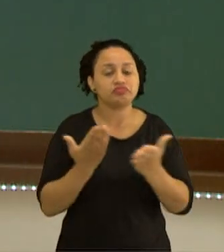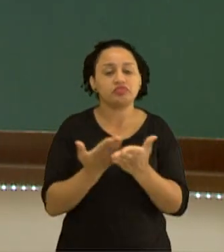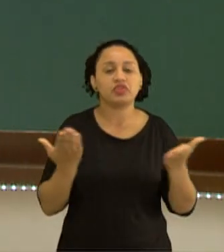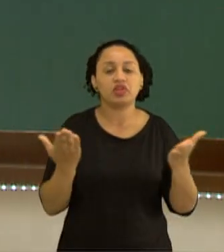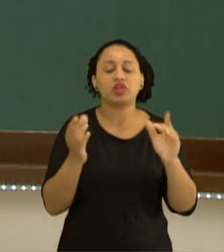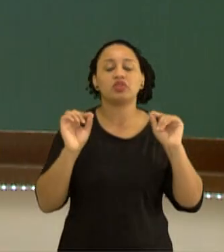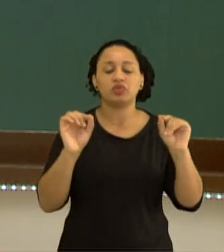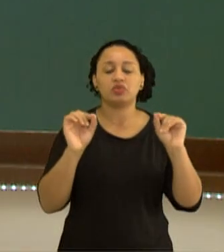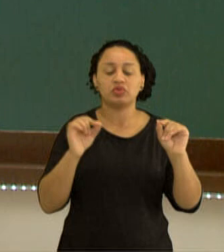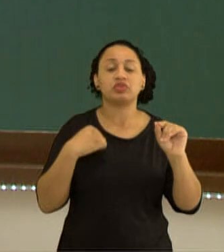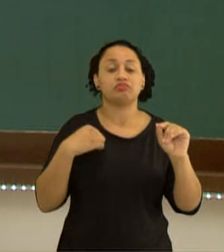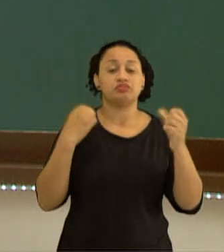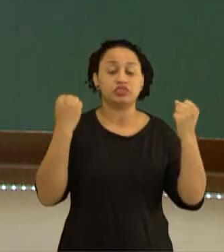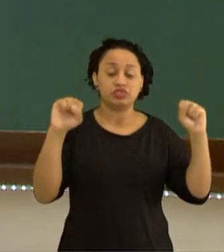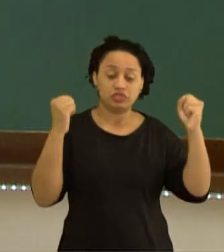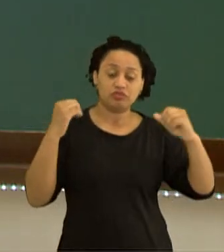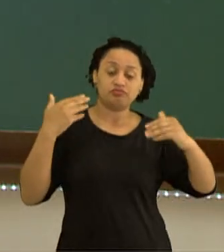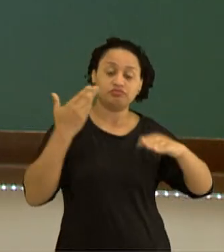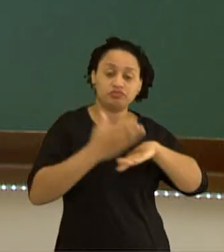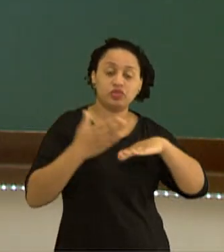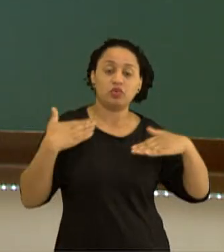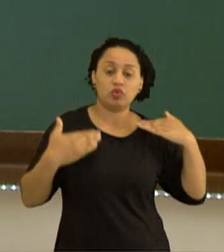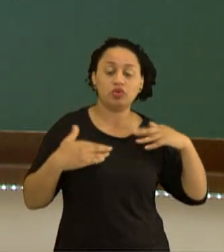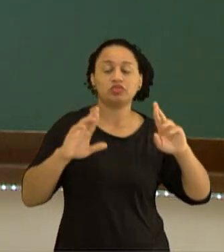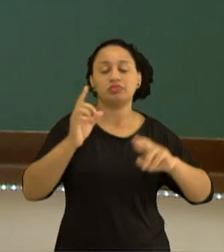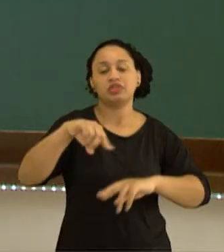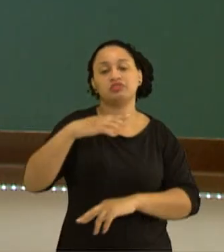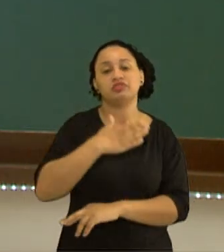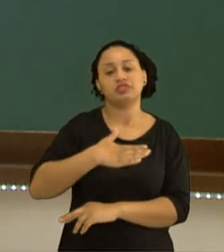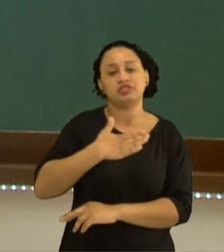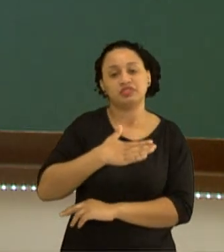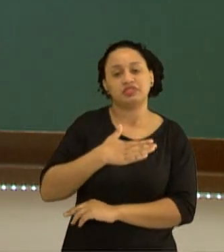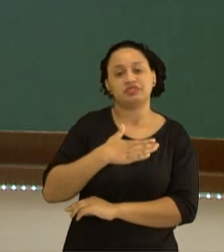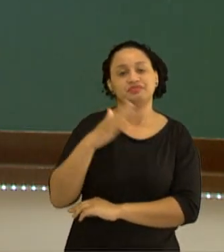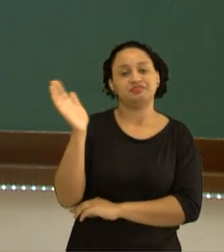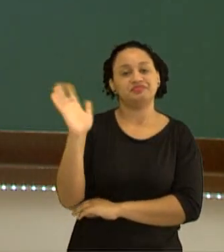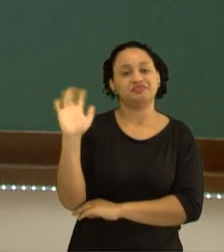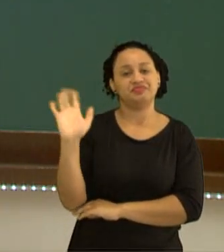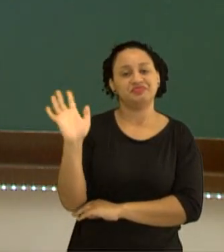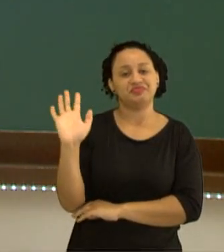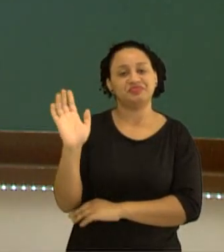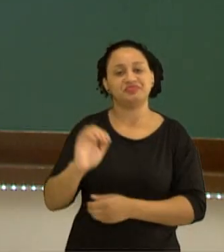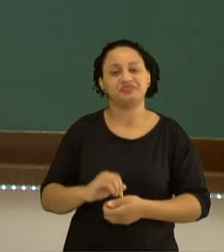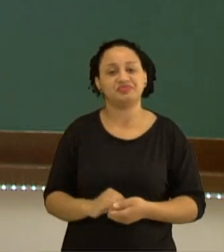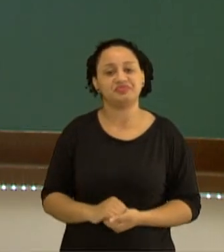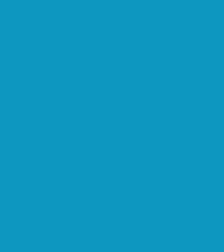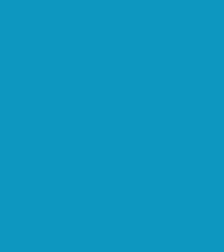falamos, né, sobre ginástica de condicionamento físico, espero que vocês tenham gostado da aula e até a próxima.